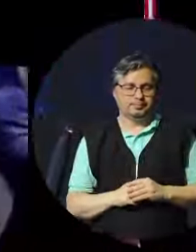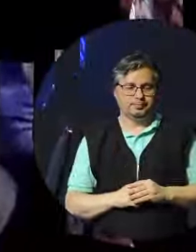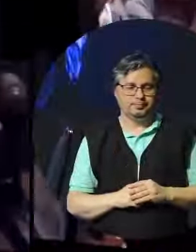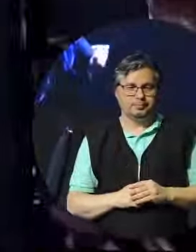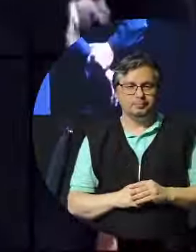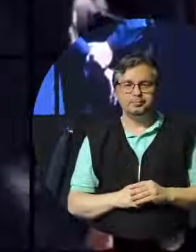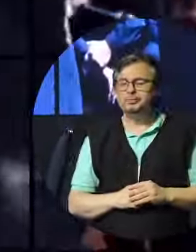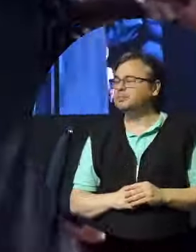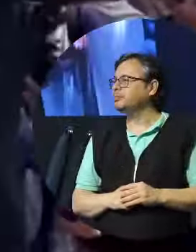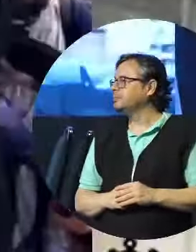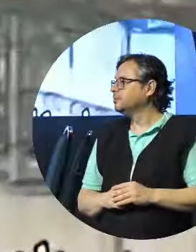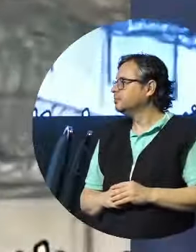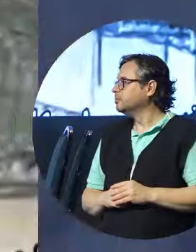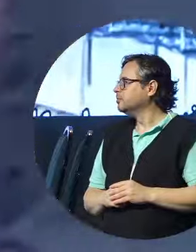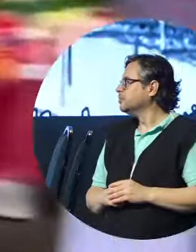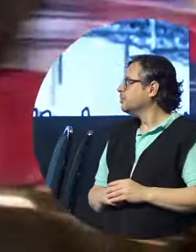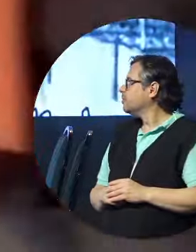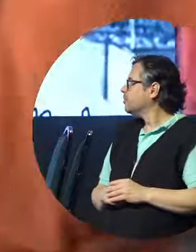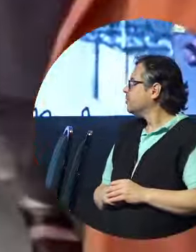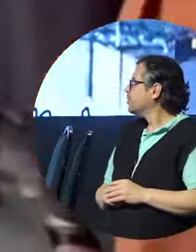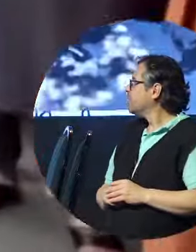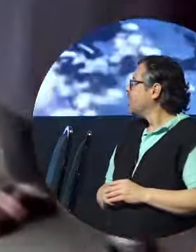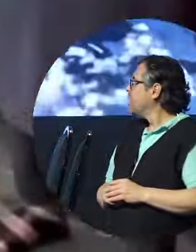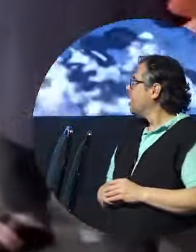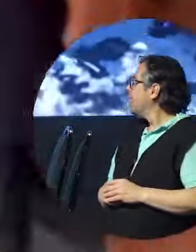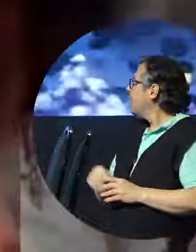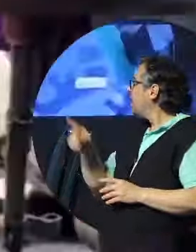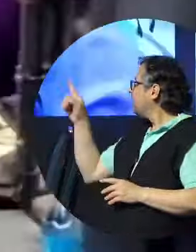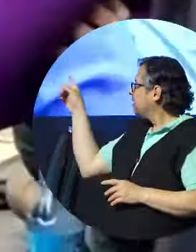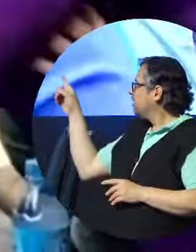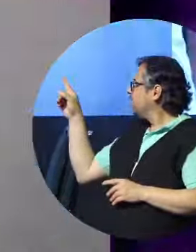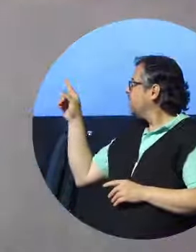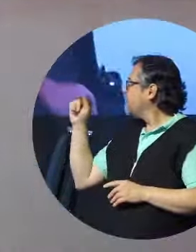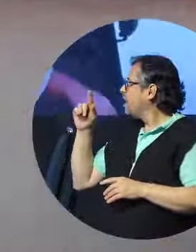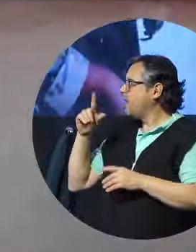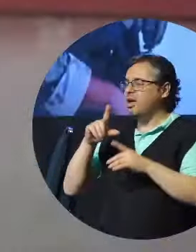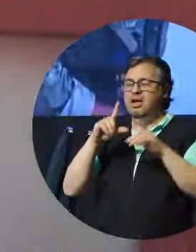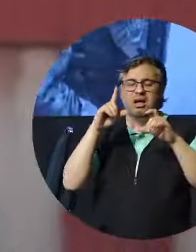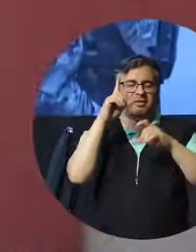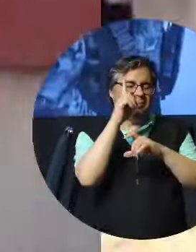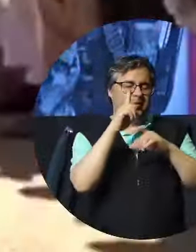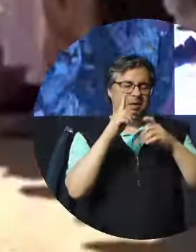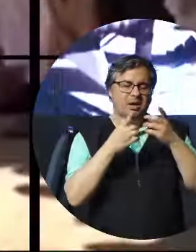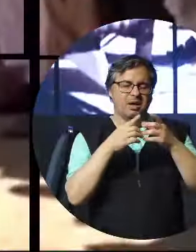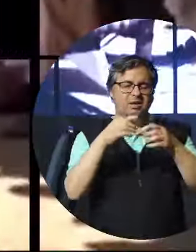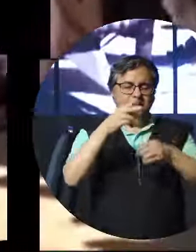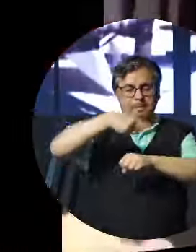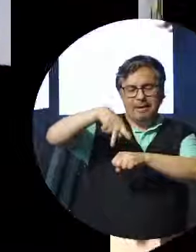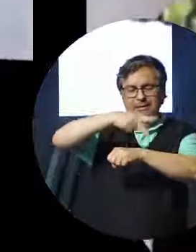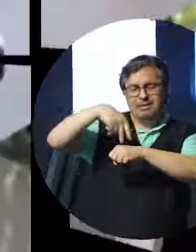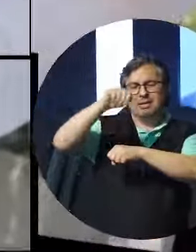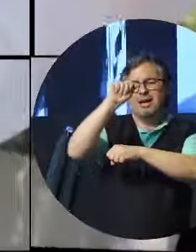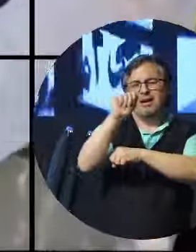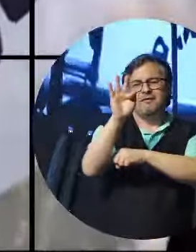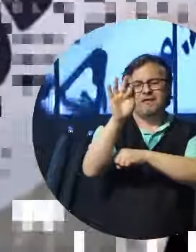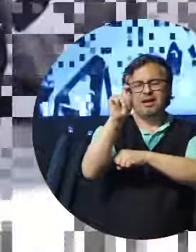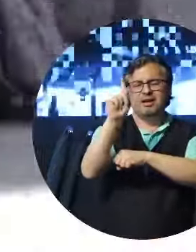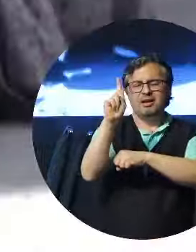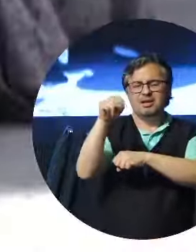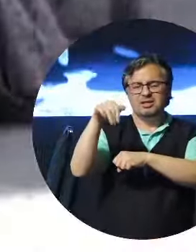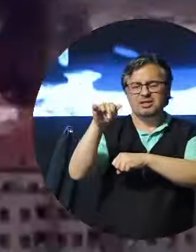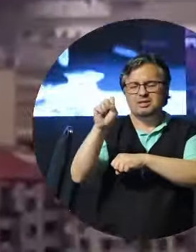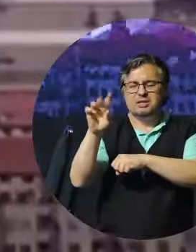Um pouquinho da realidade do Afeganistão. Um povo muito sofrido,